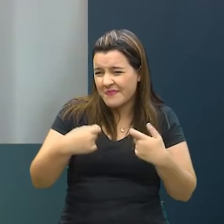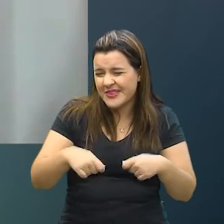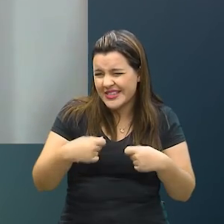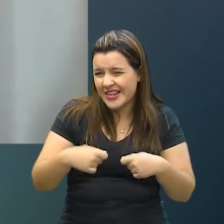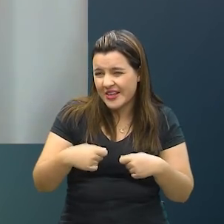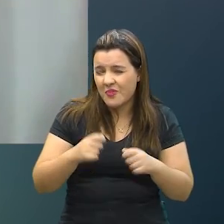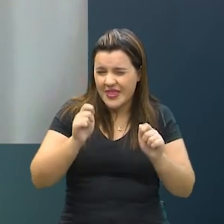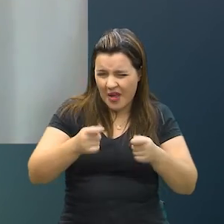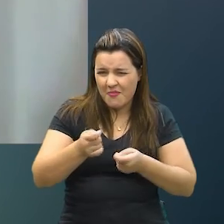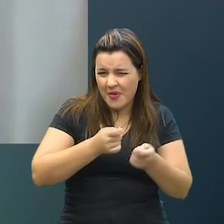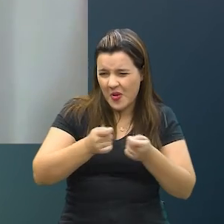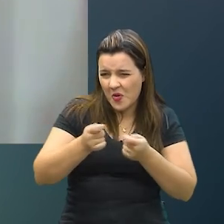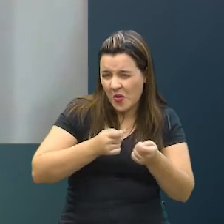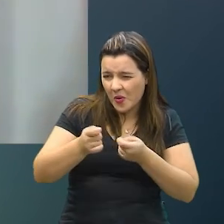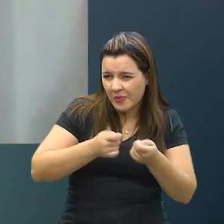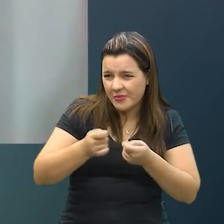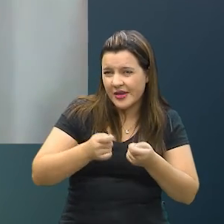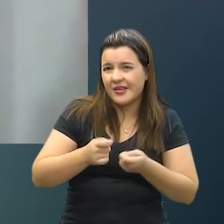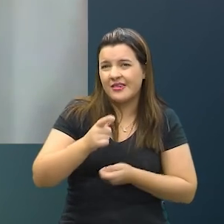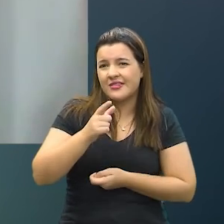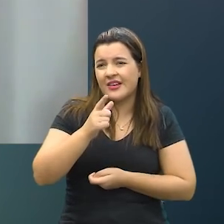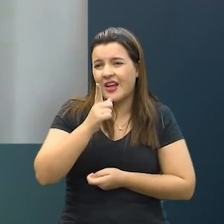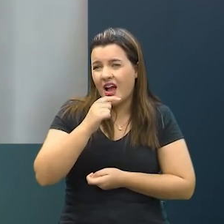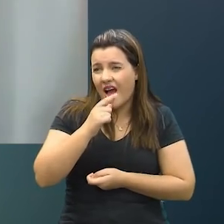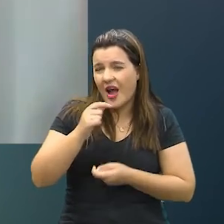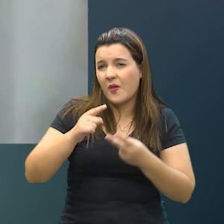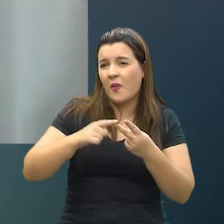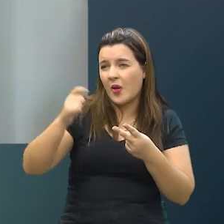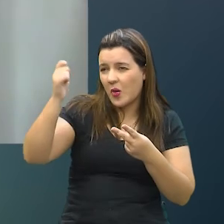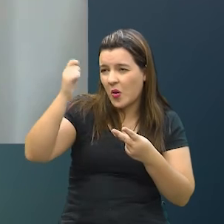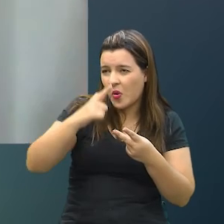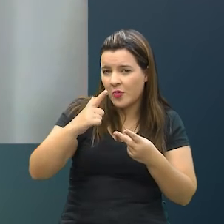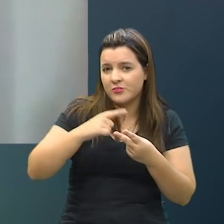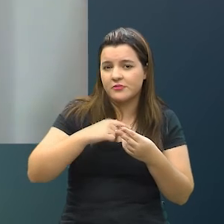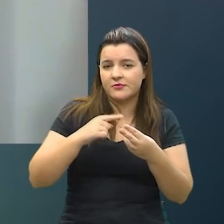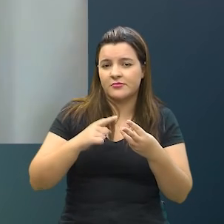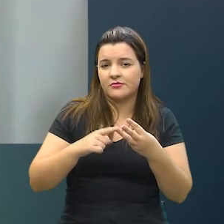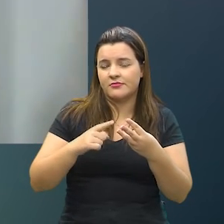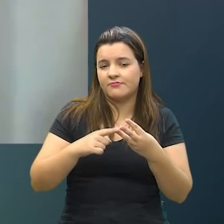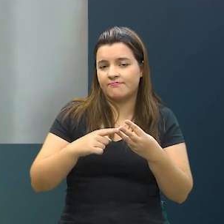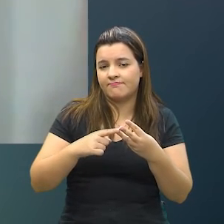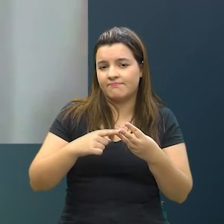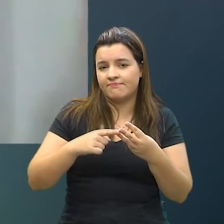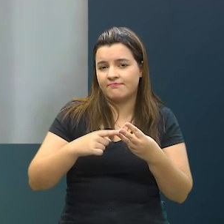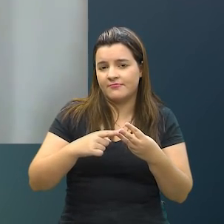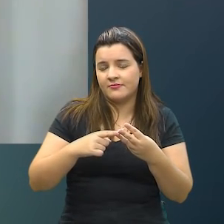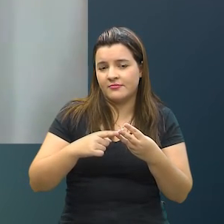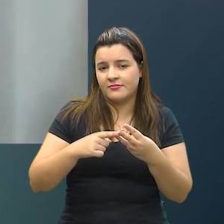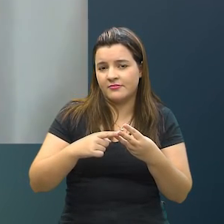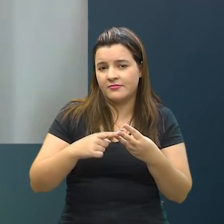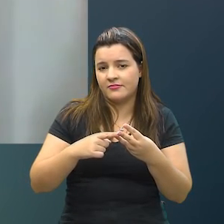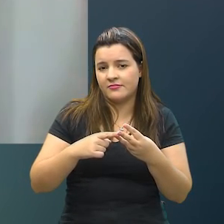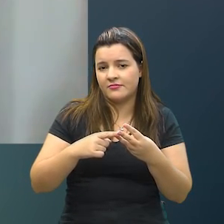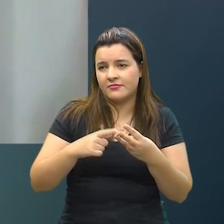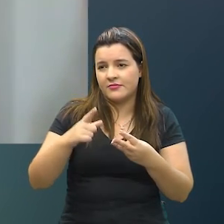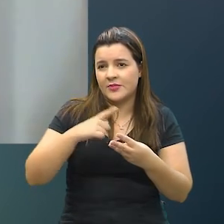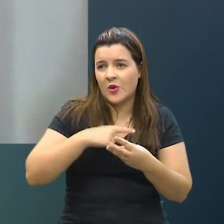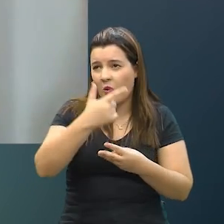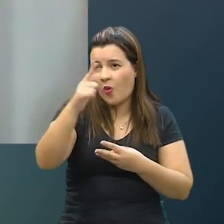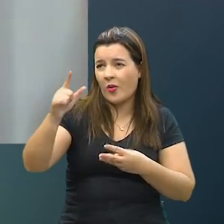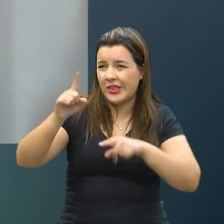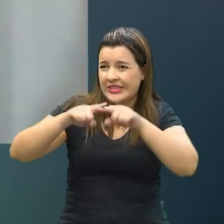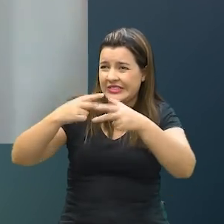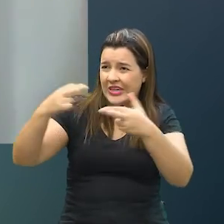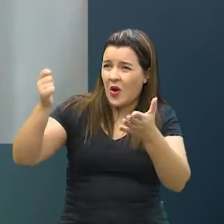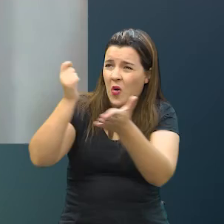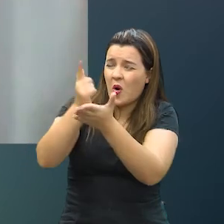Eu posso economizar, sei lá, com água, com luz, com, sei lá, com parte de algum outro fornecedor que eu